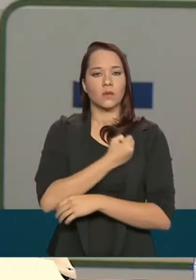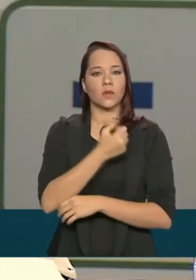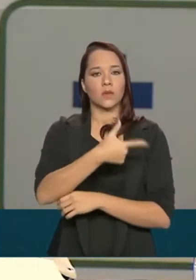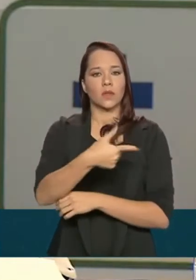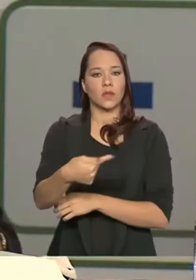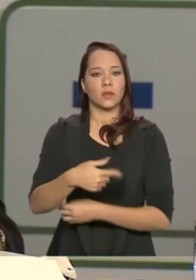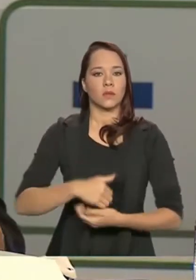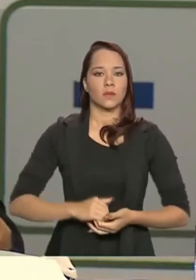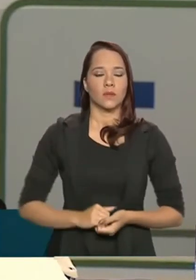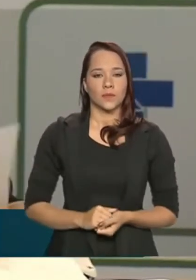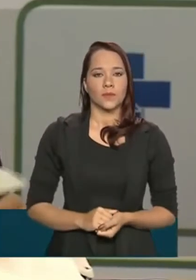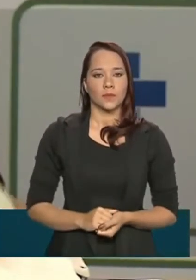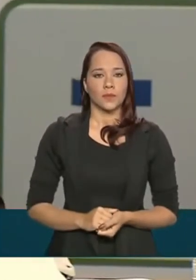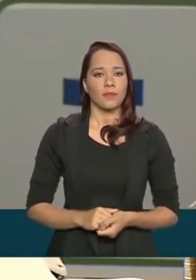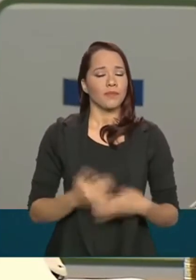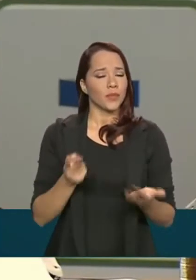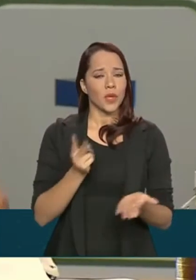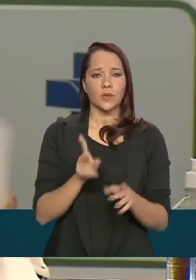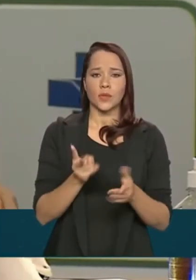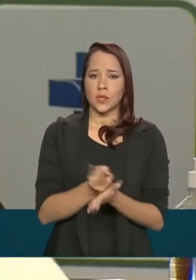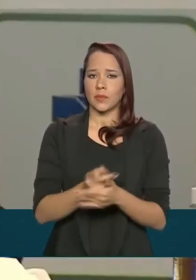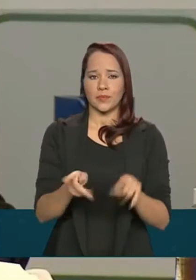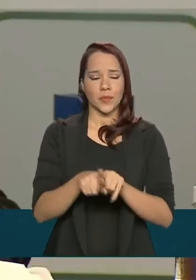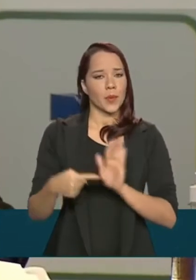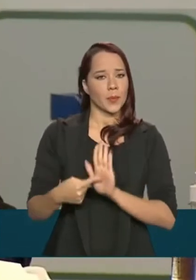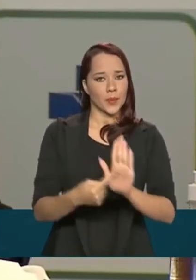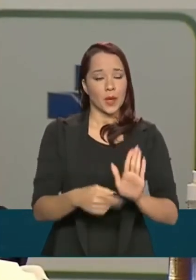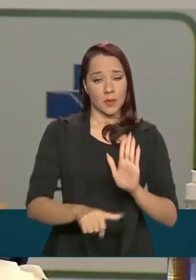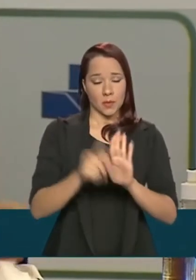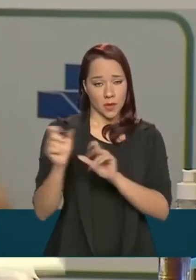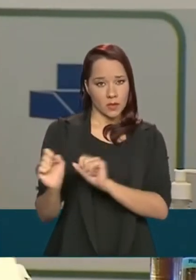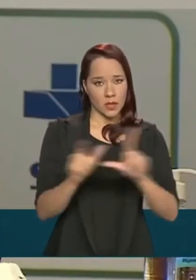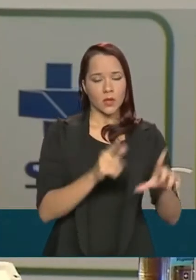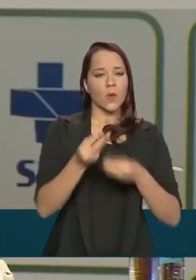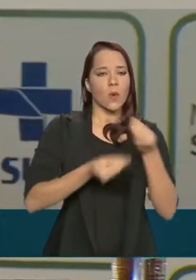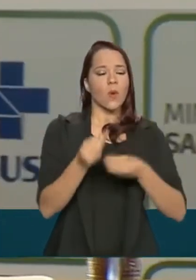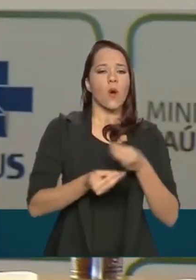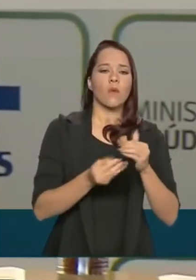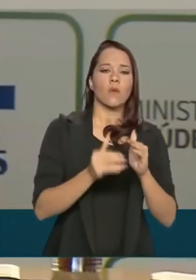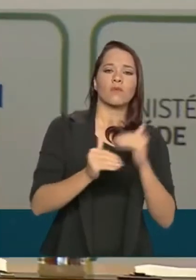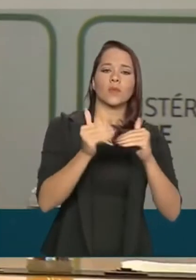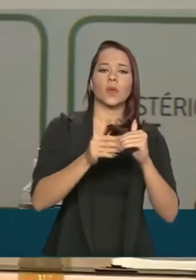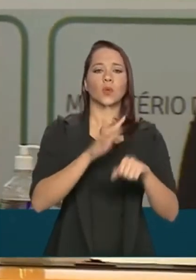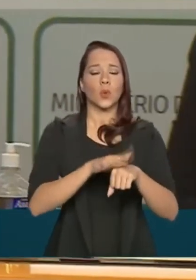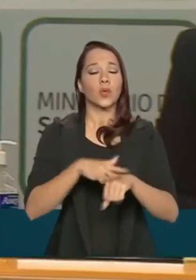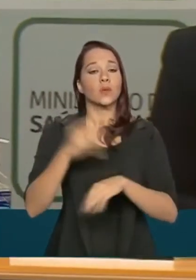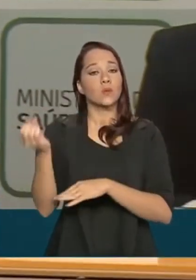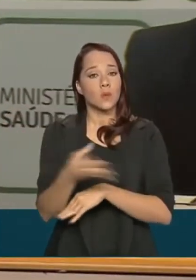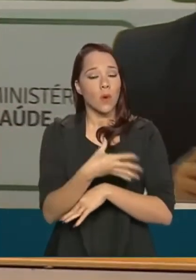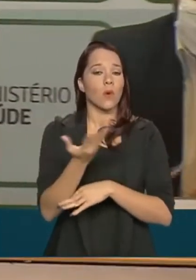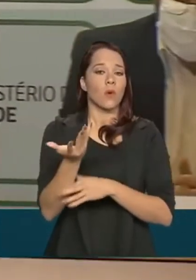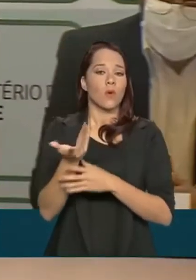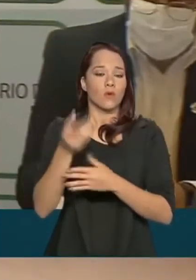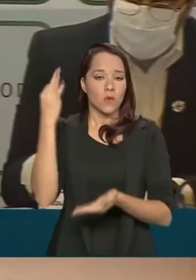27. Então, a gente sempre traz nesse primeiro slide da evolução de números de casos novos